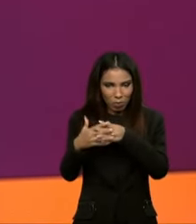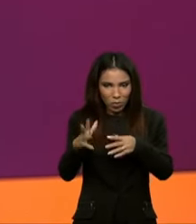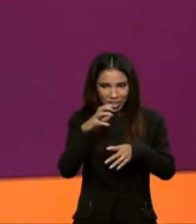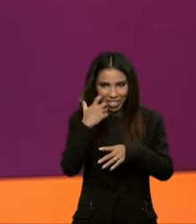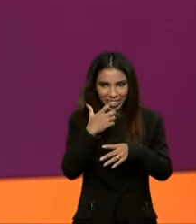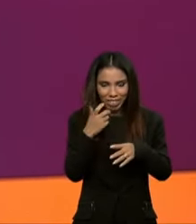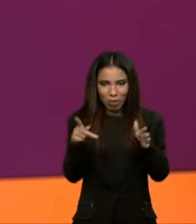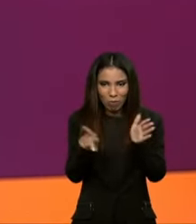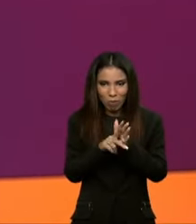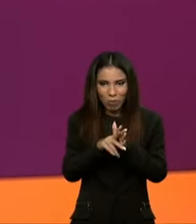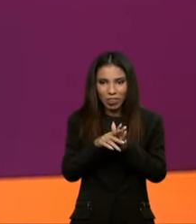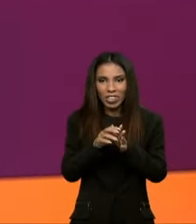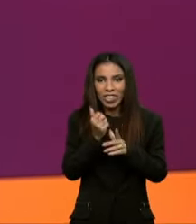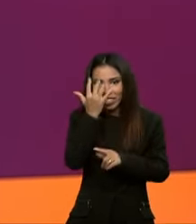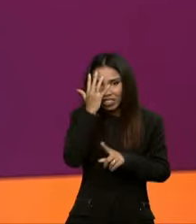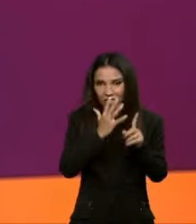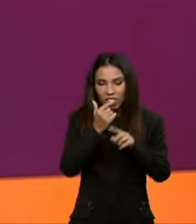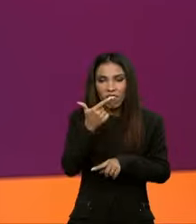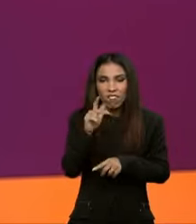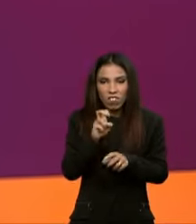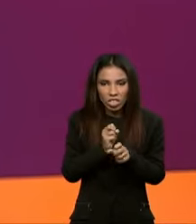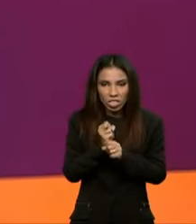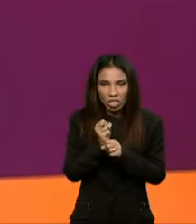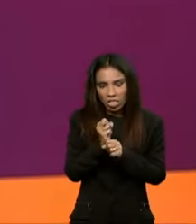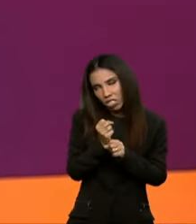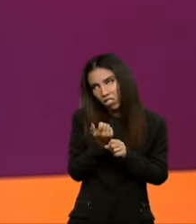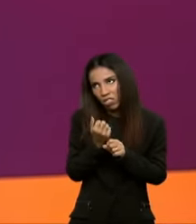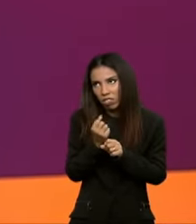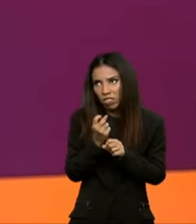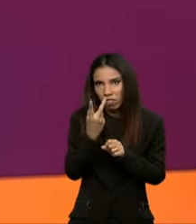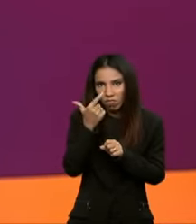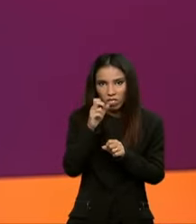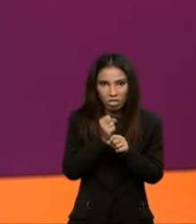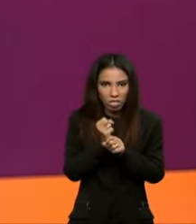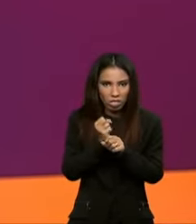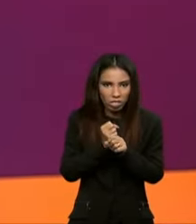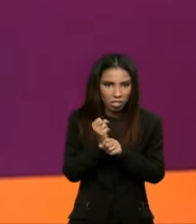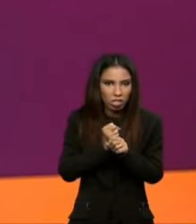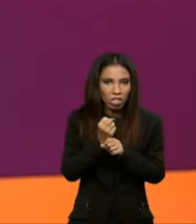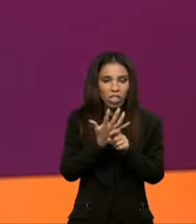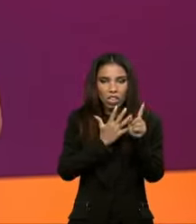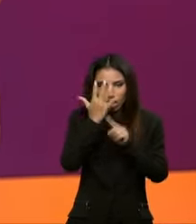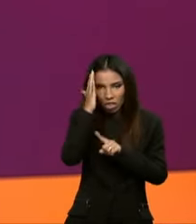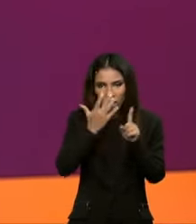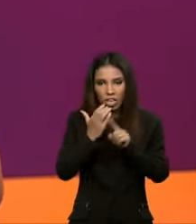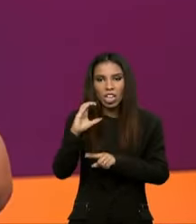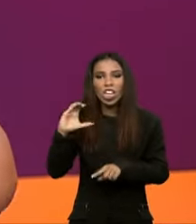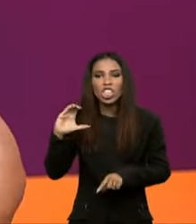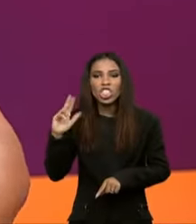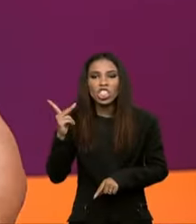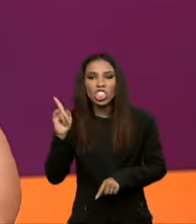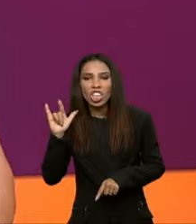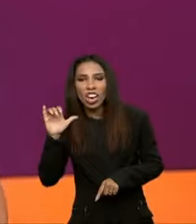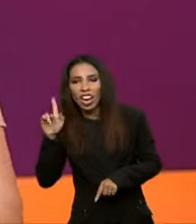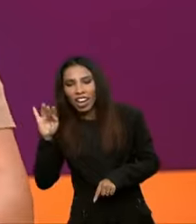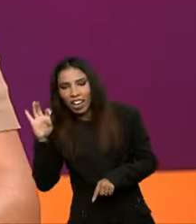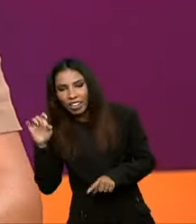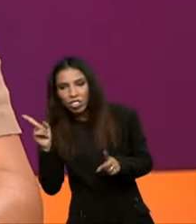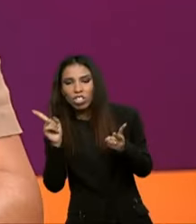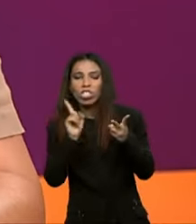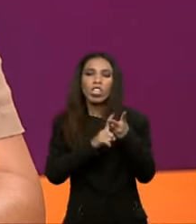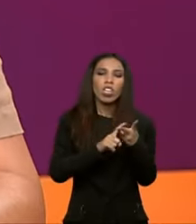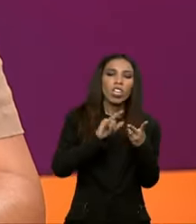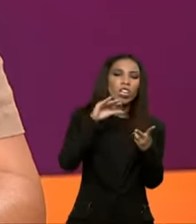tenho uns 25 carnavais que eu sempre acompanhei com esse Ivete. Trio mesmo? É, eu sempre fui Chiclete, Ivete e Márcio Vitor Pizzirico